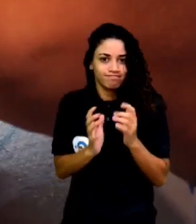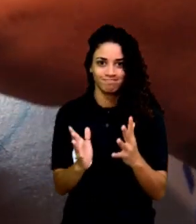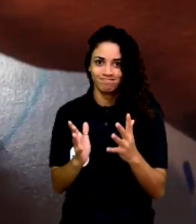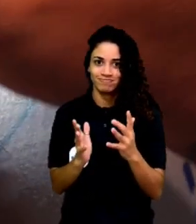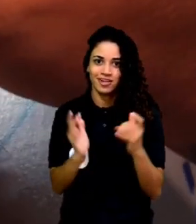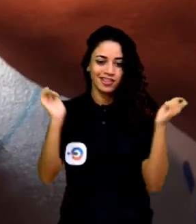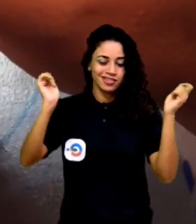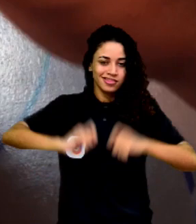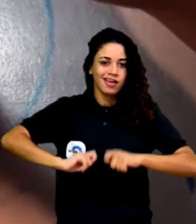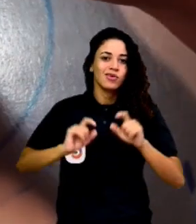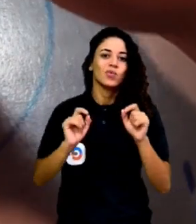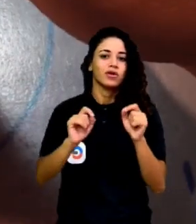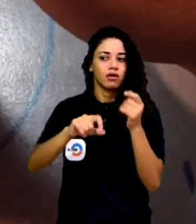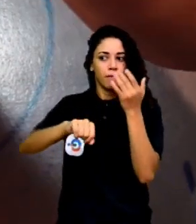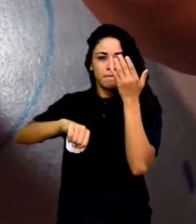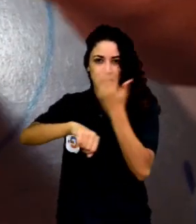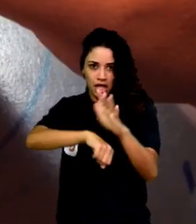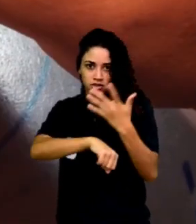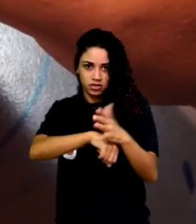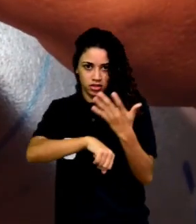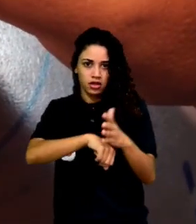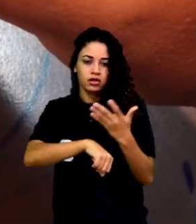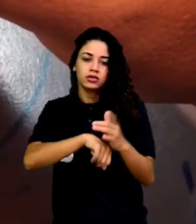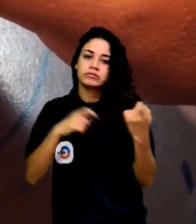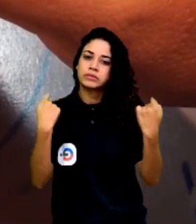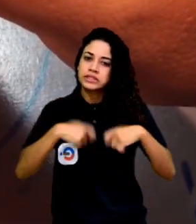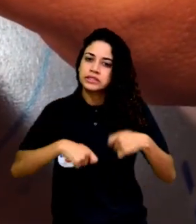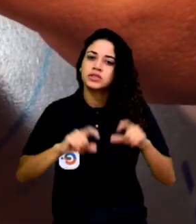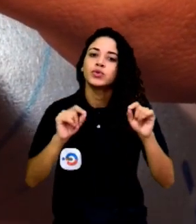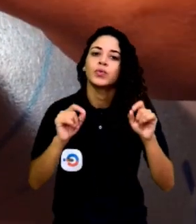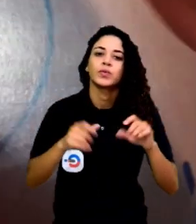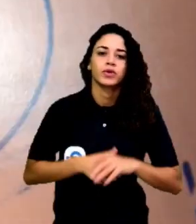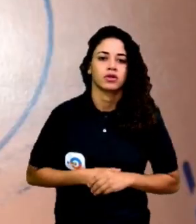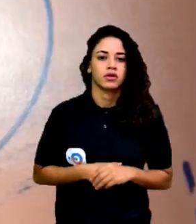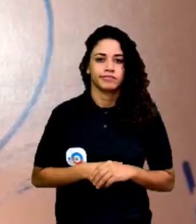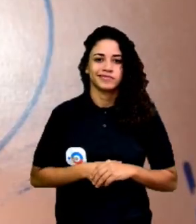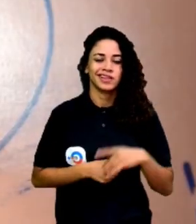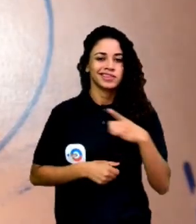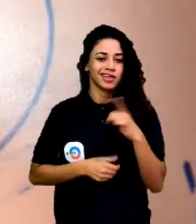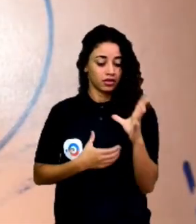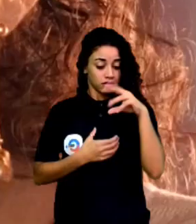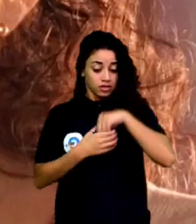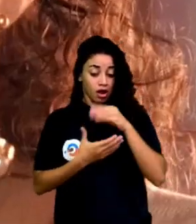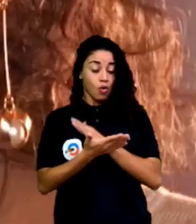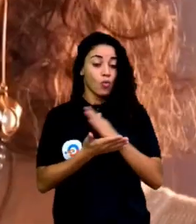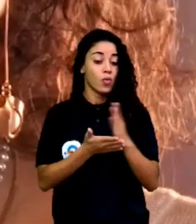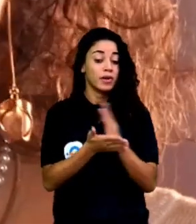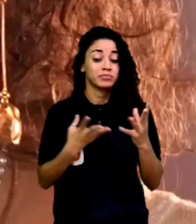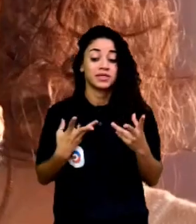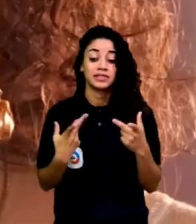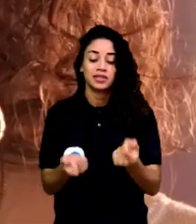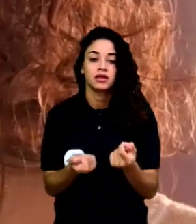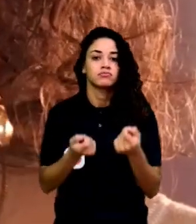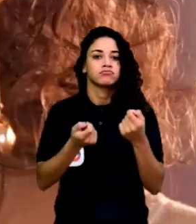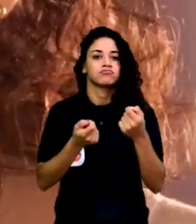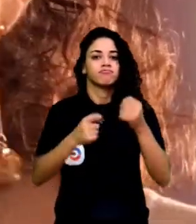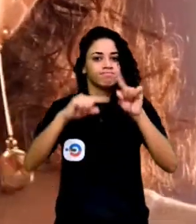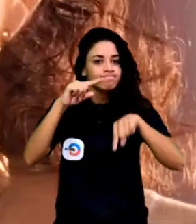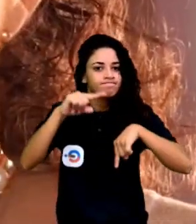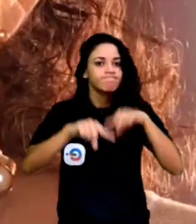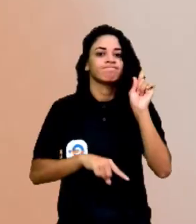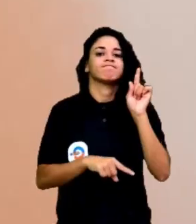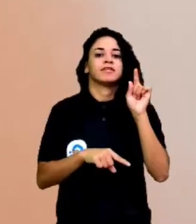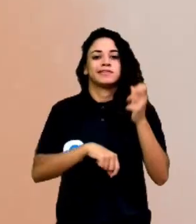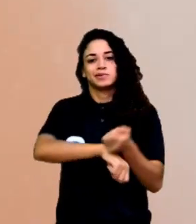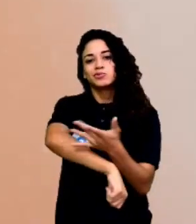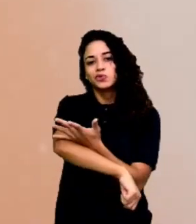possamos colocar tudo isso em prática, é importante ter construídas algumas habilidades. E a resiliência emocional é uma